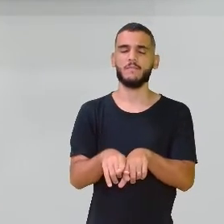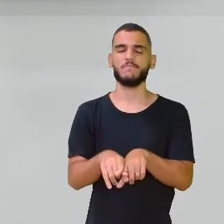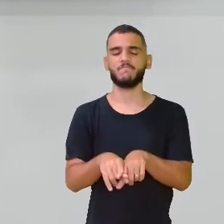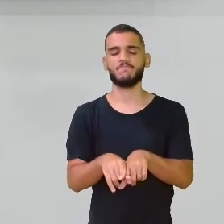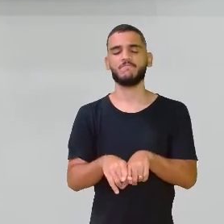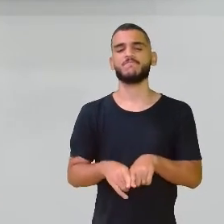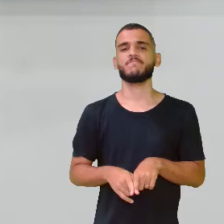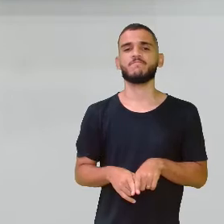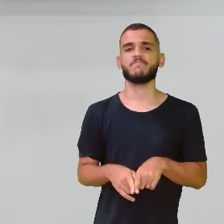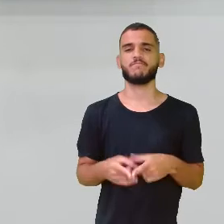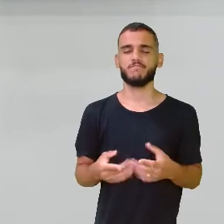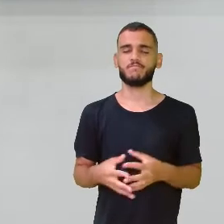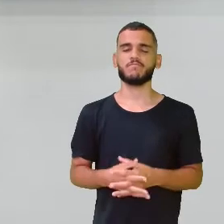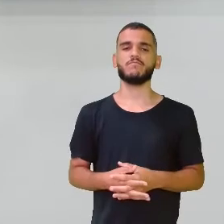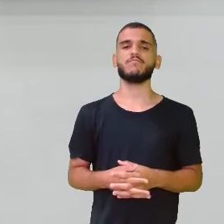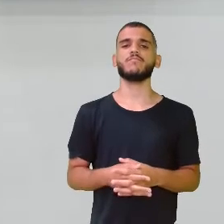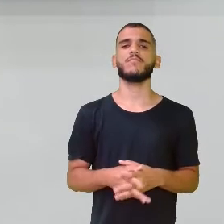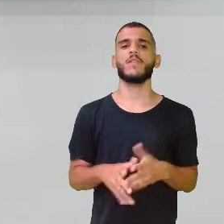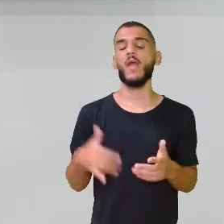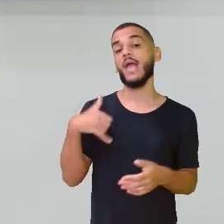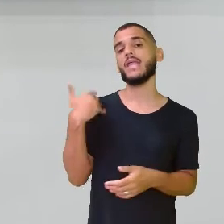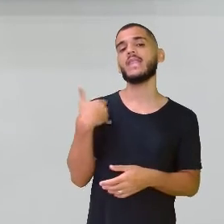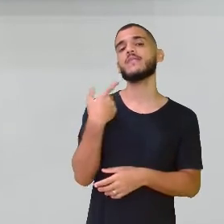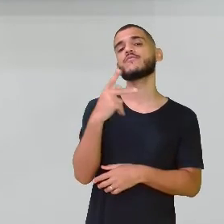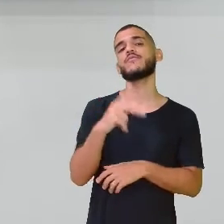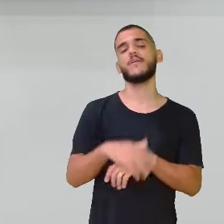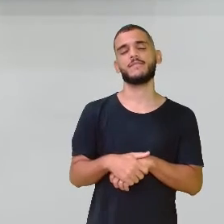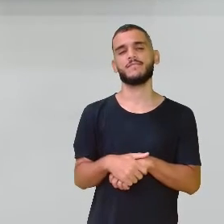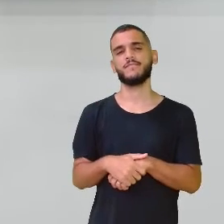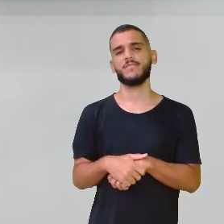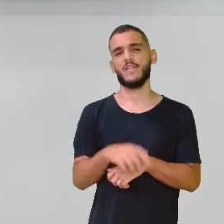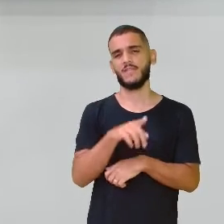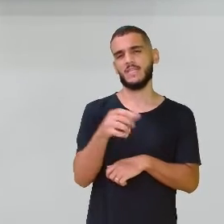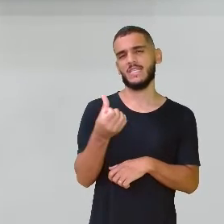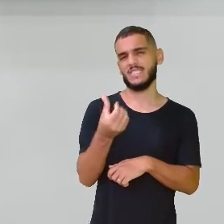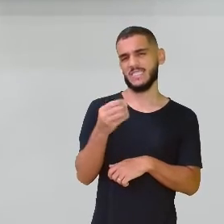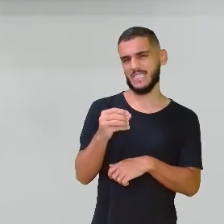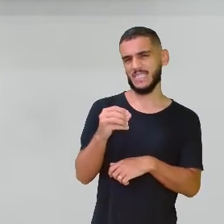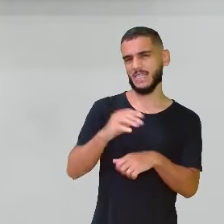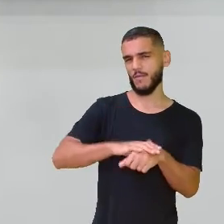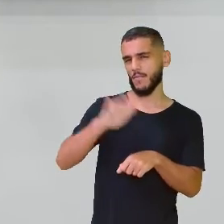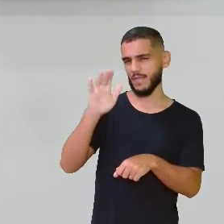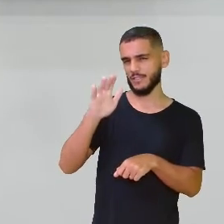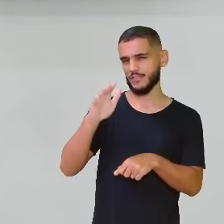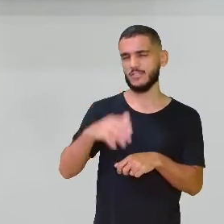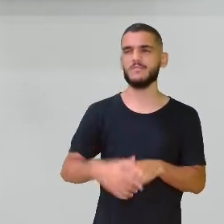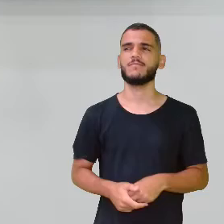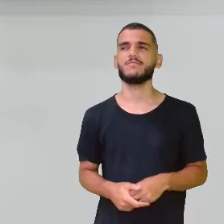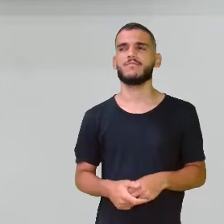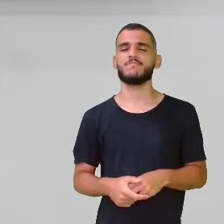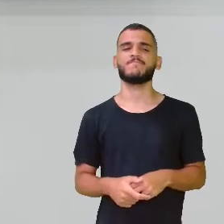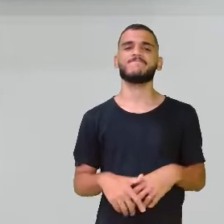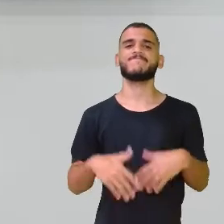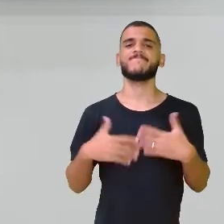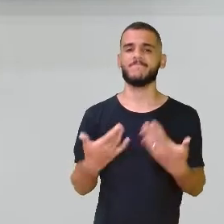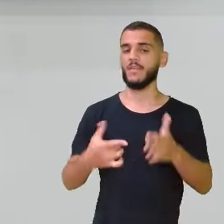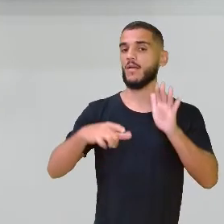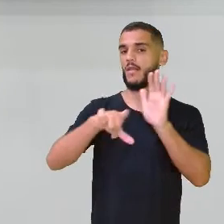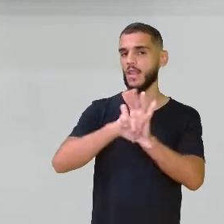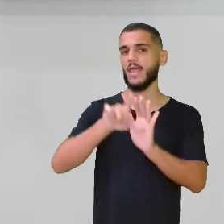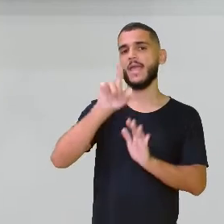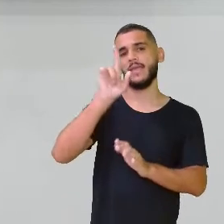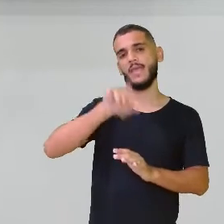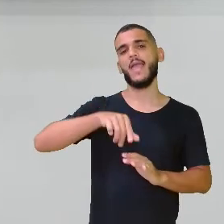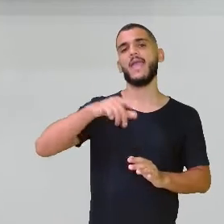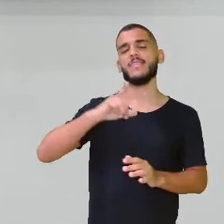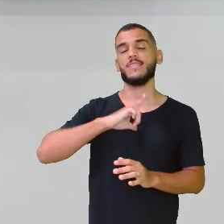recorte de pessoa idosa. Qual a sua idade? Você tem 60 ou mais? Então, por lei, você